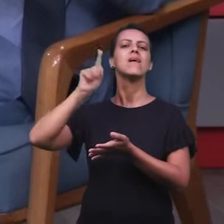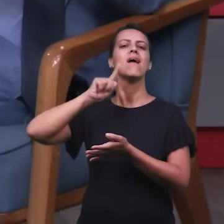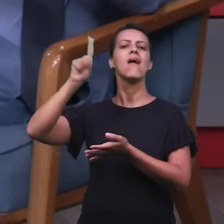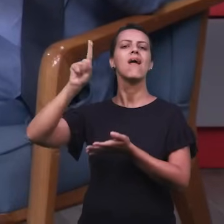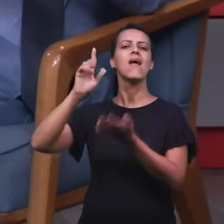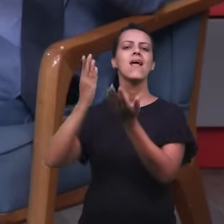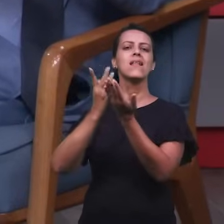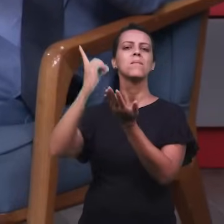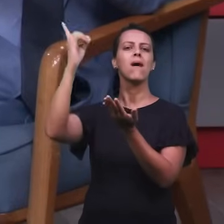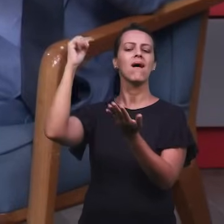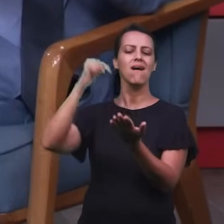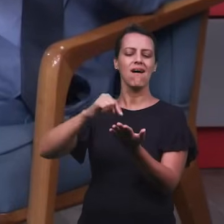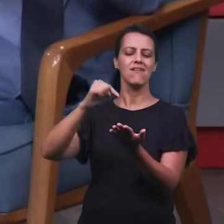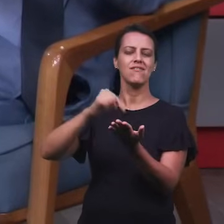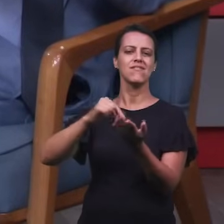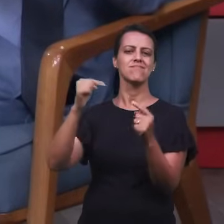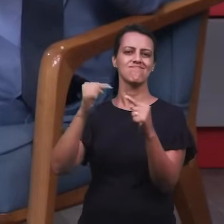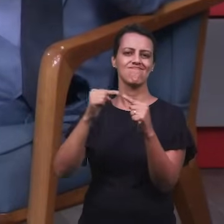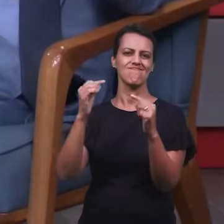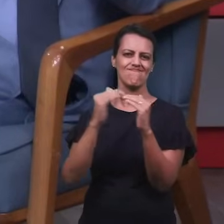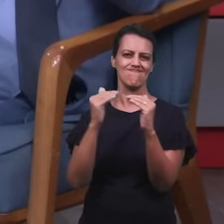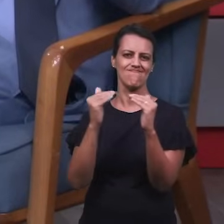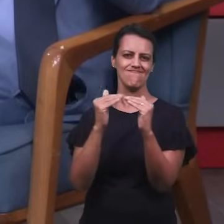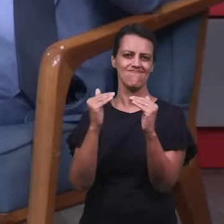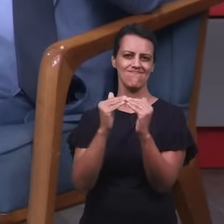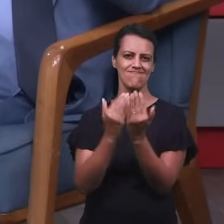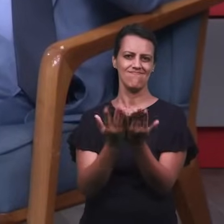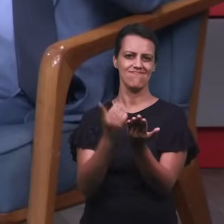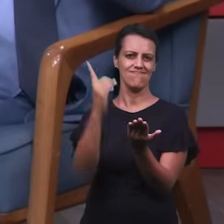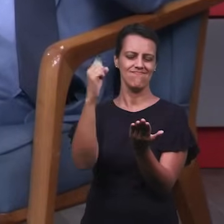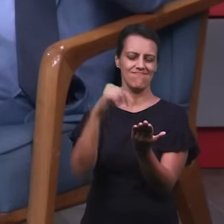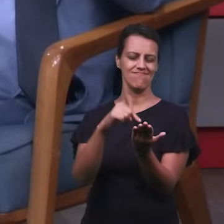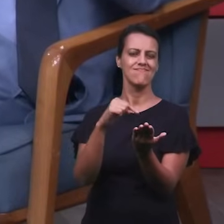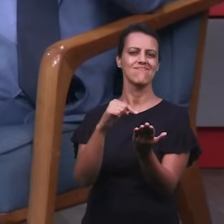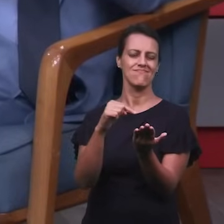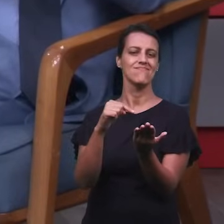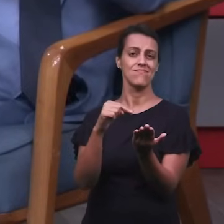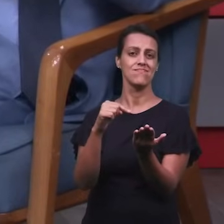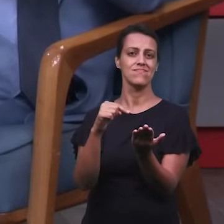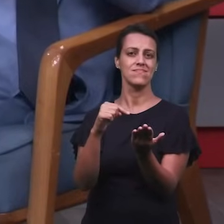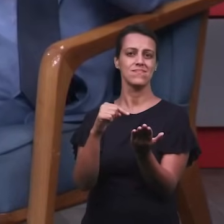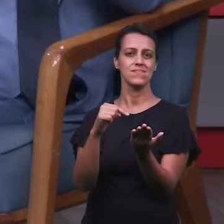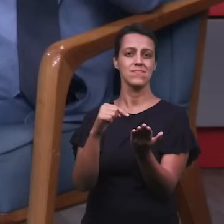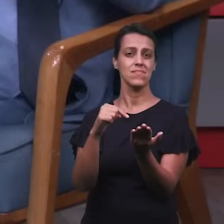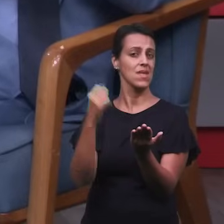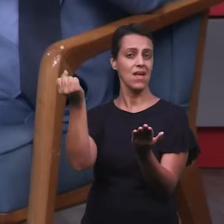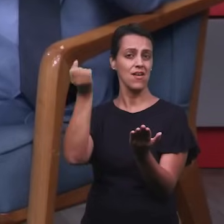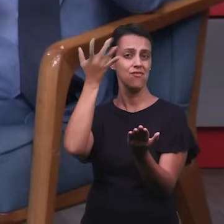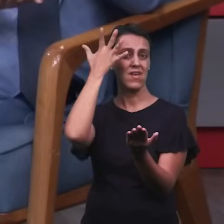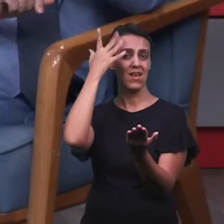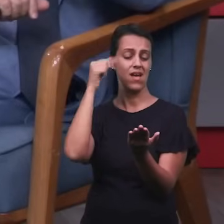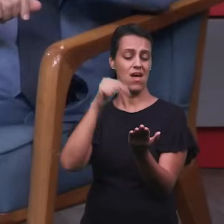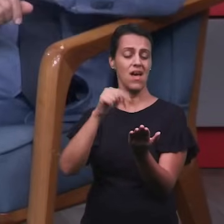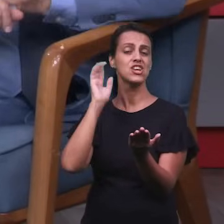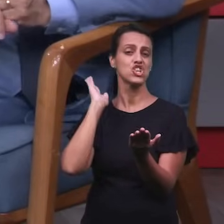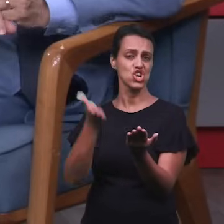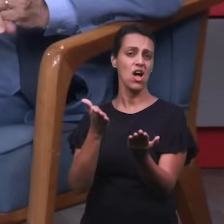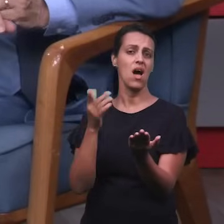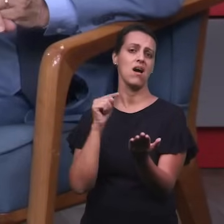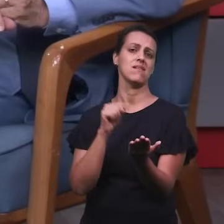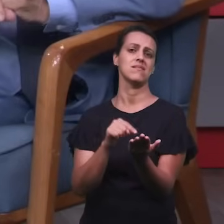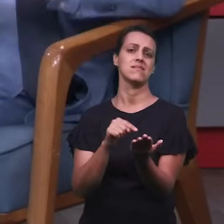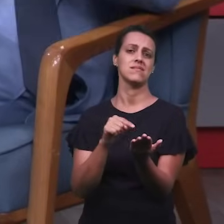já estava na palavra. Ele revela para que nós usássemos aquilo que já estava na